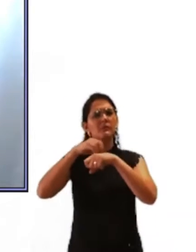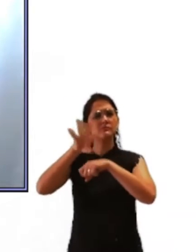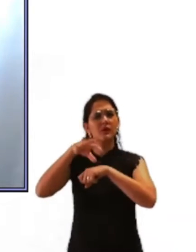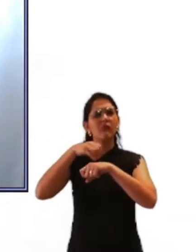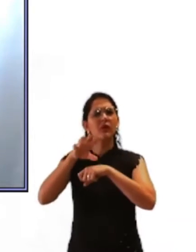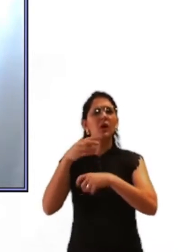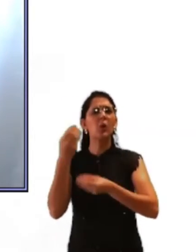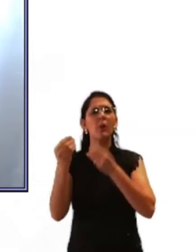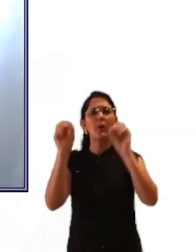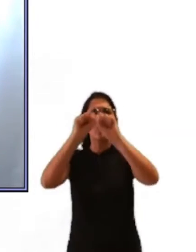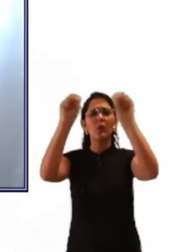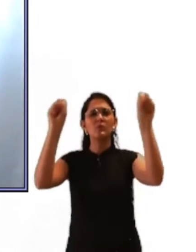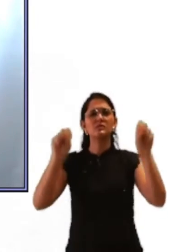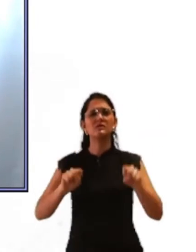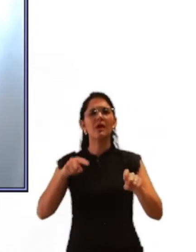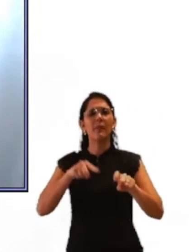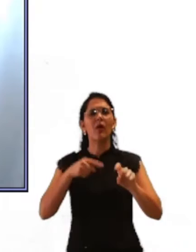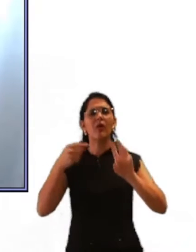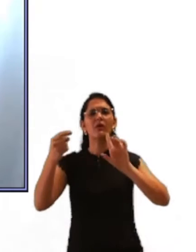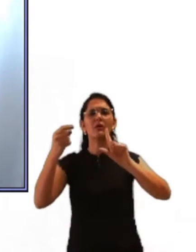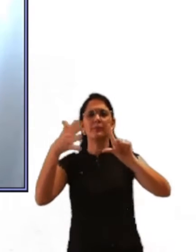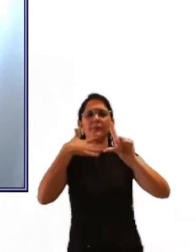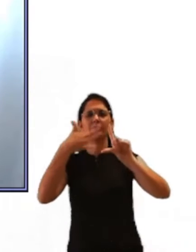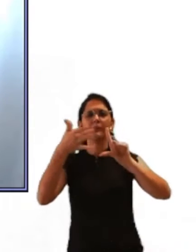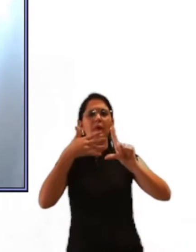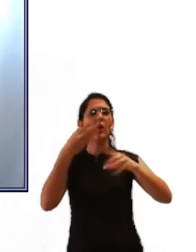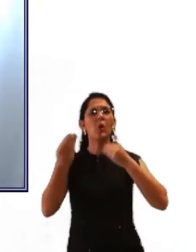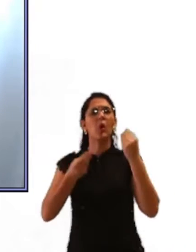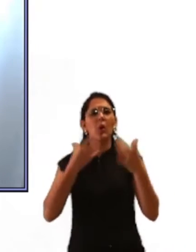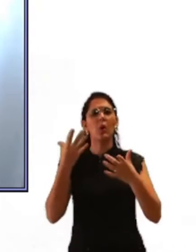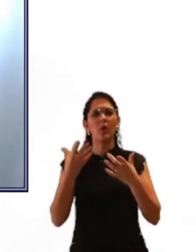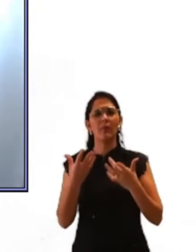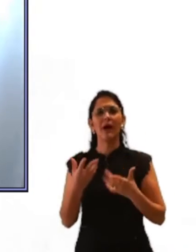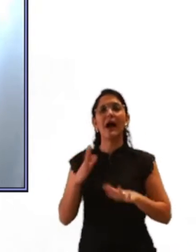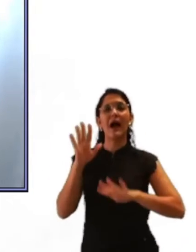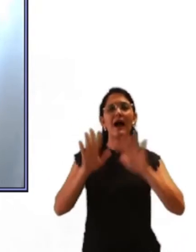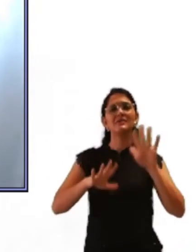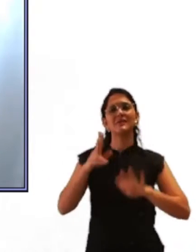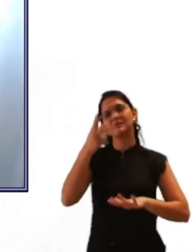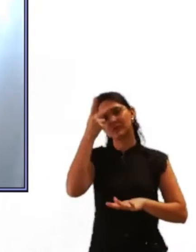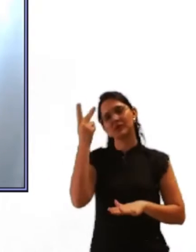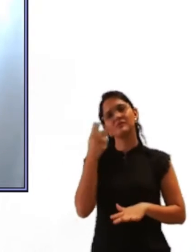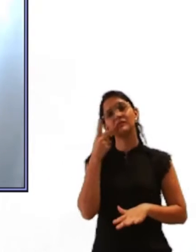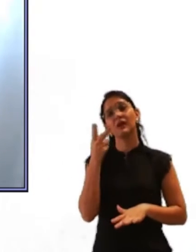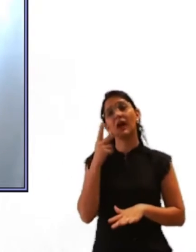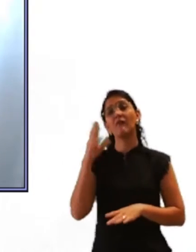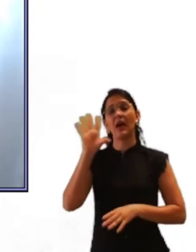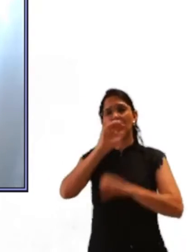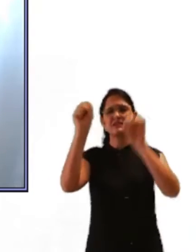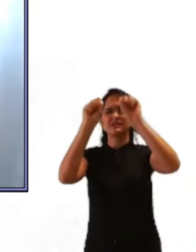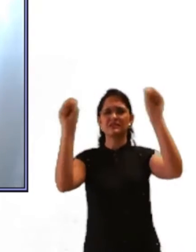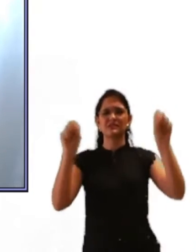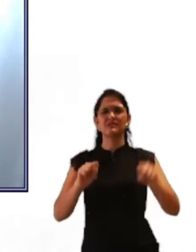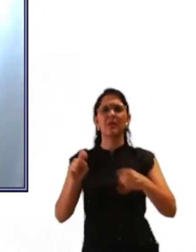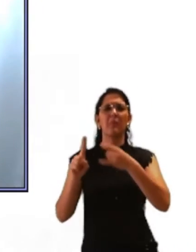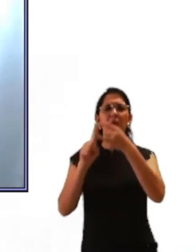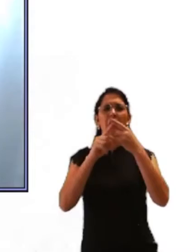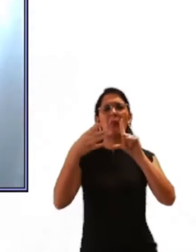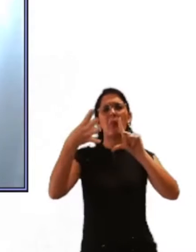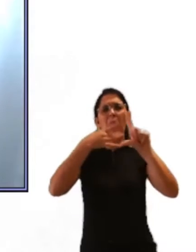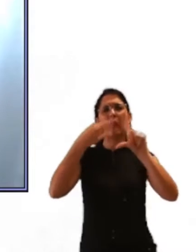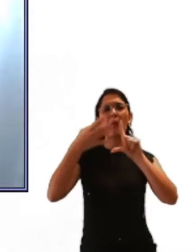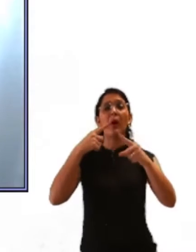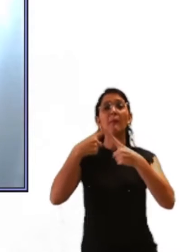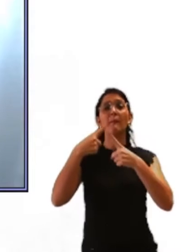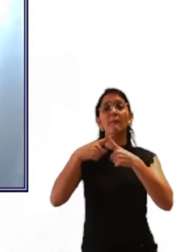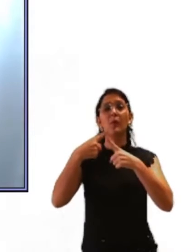videoconferência. E aí, as pessoas falando assim: ah, não, esse sistema de videoconferência é muito ruim, porque o juiz não consegue